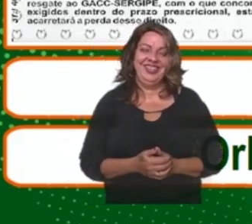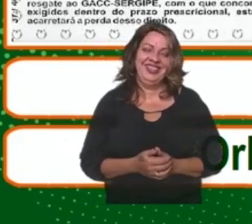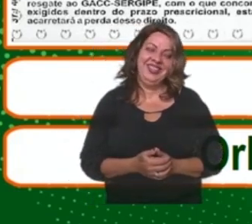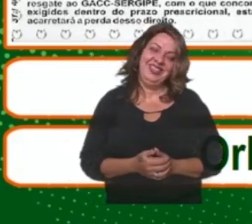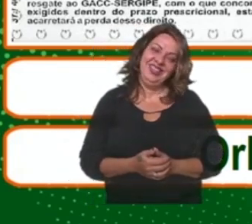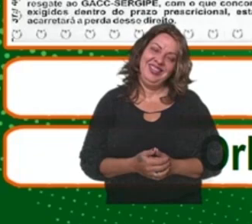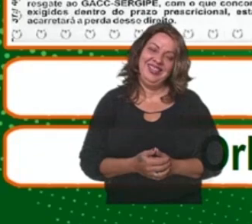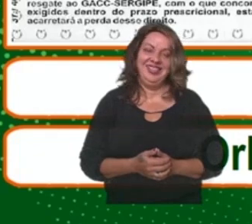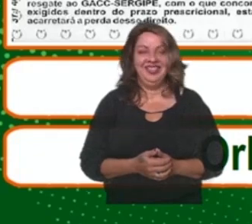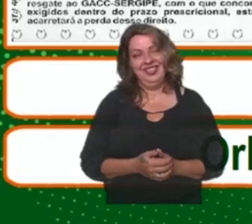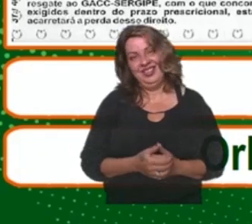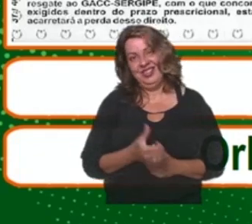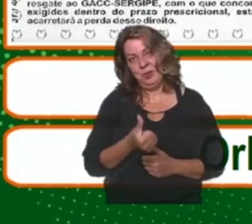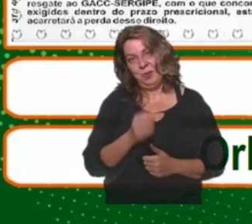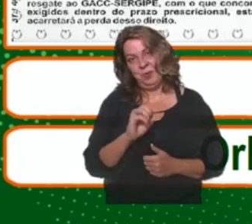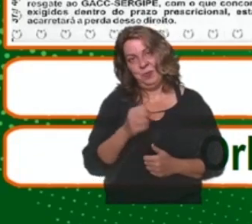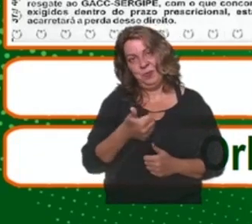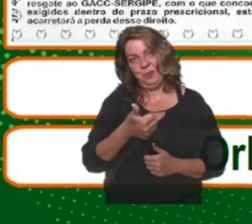só,